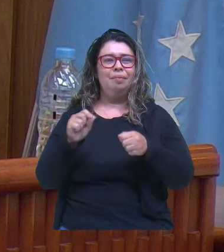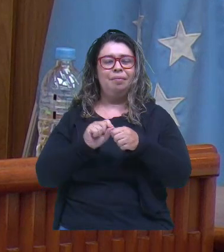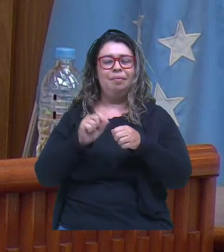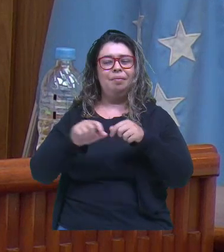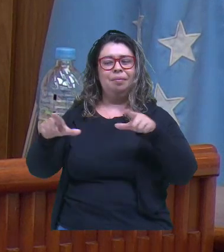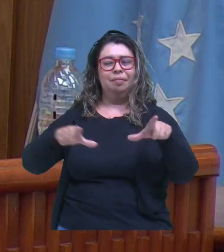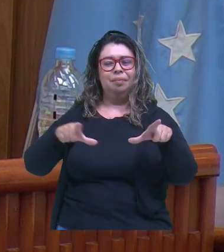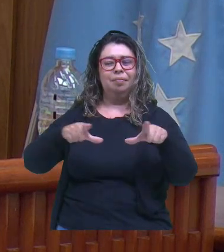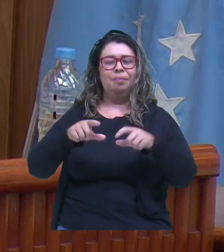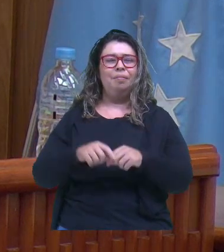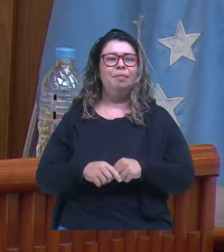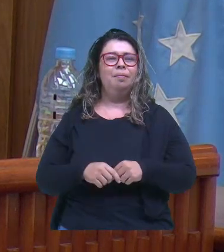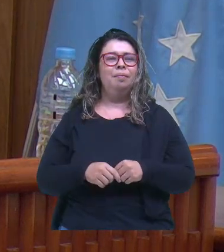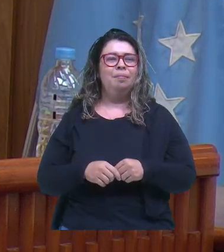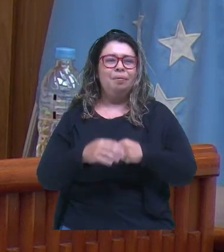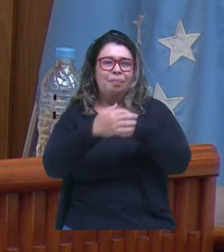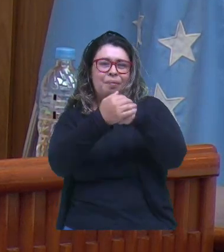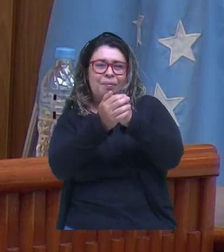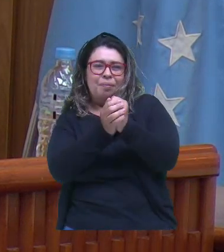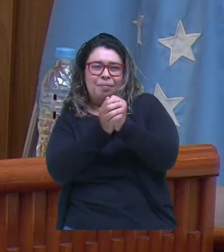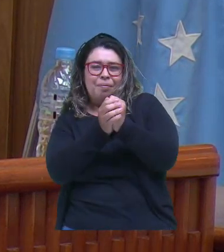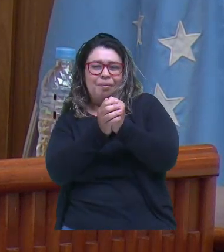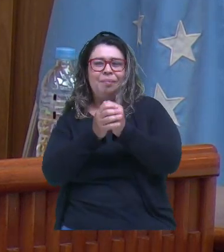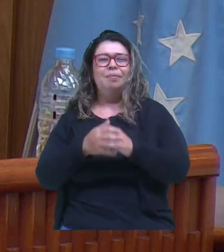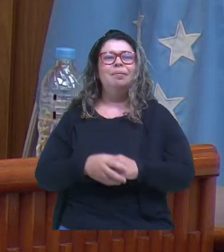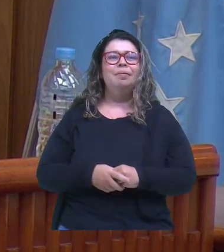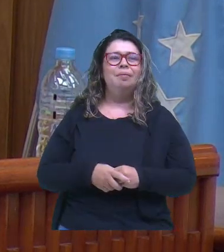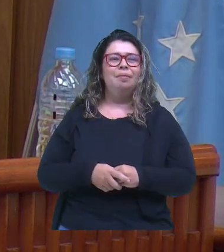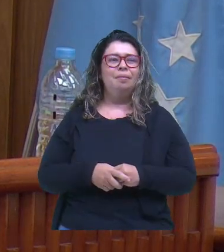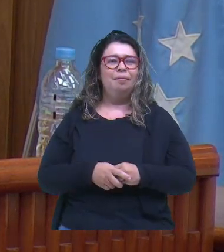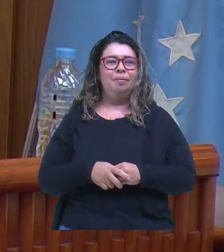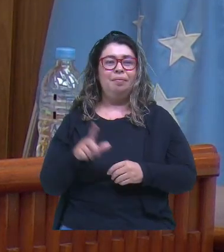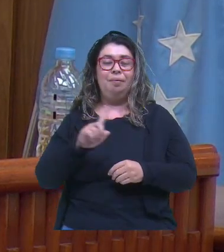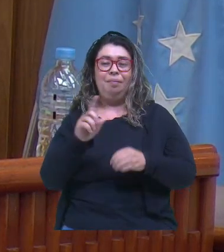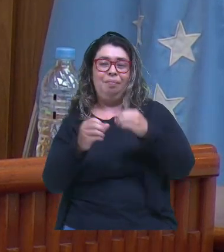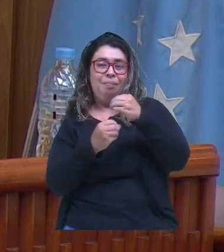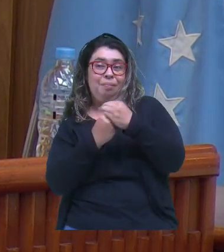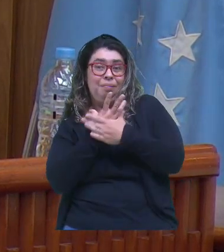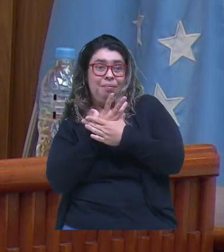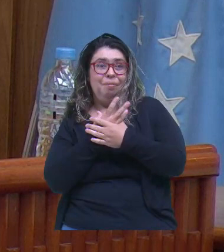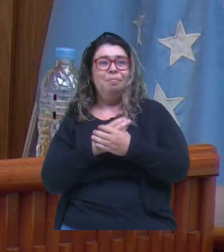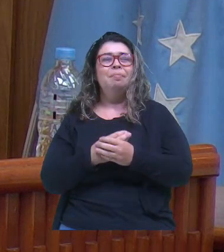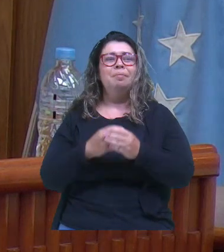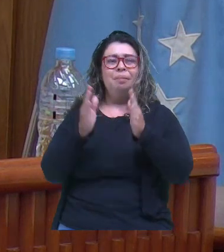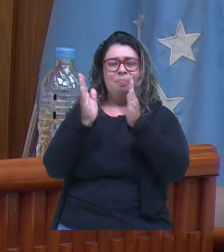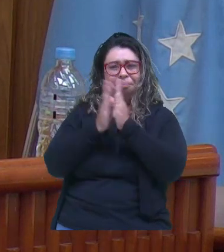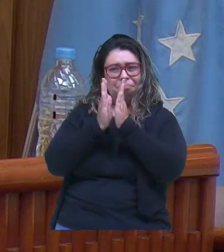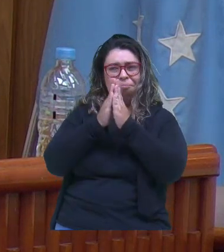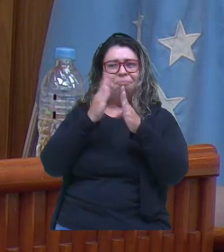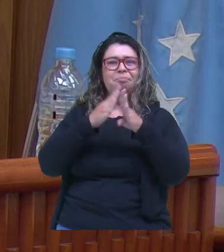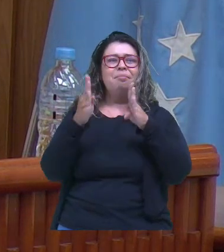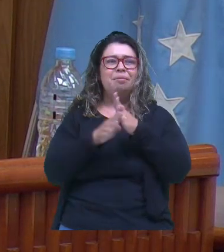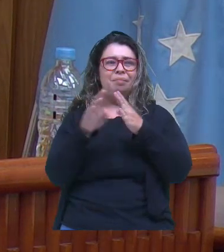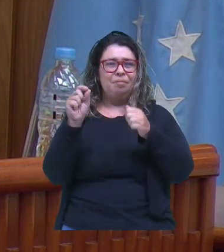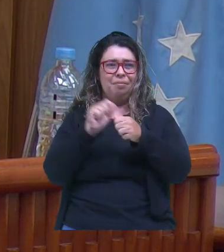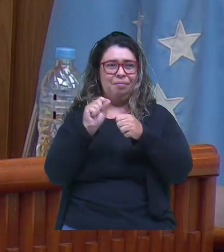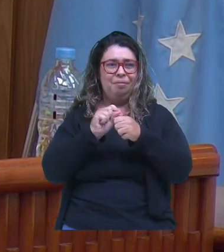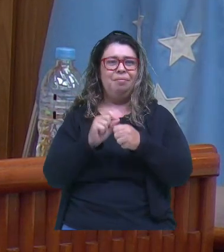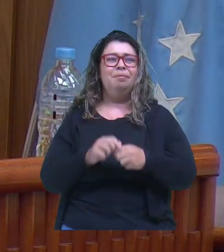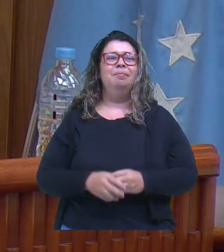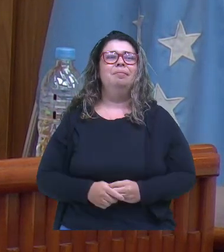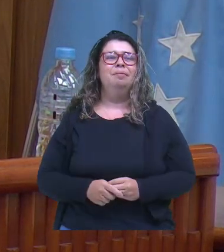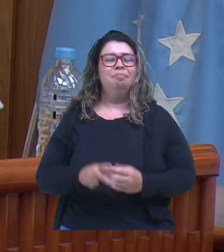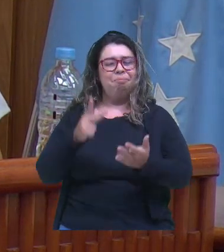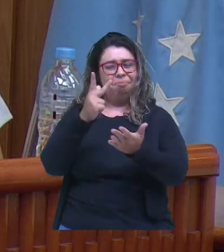trabalho oculto, quietinho, e não se aparece por isso. Parabéns por tudo que o senhor faz, viu? Parabéns